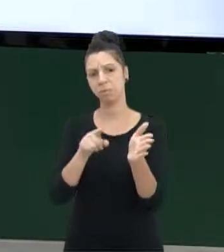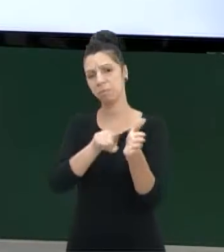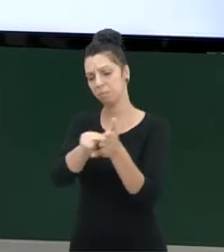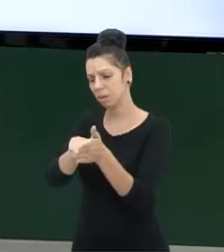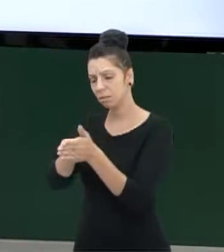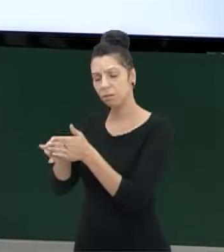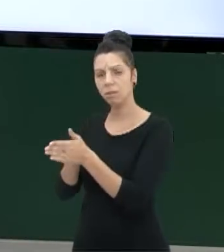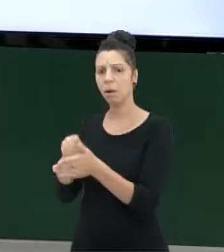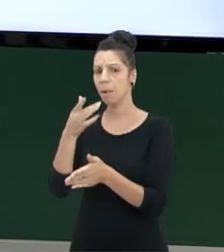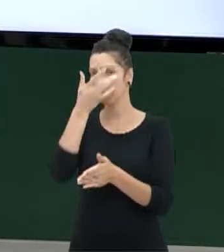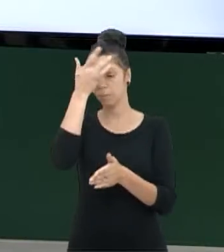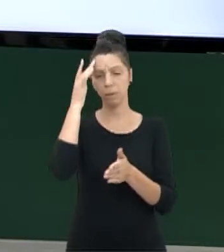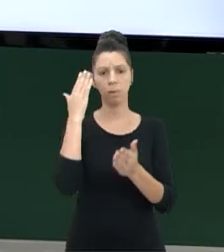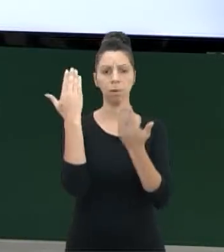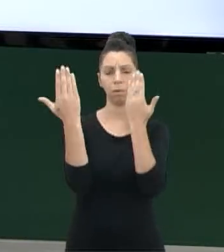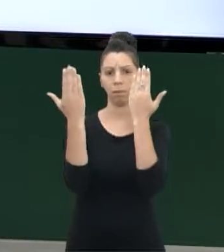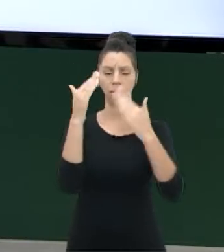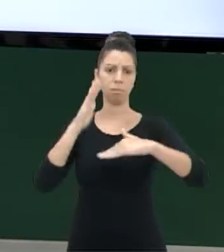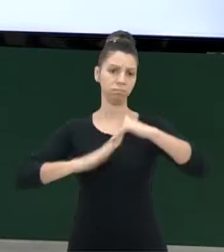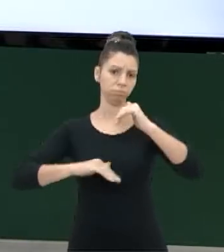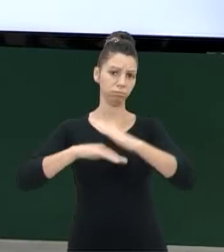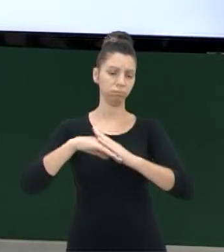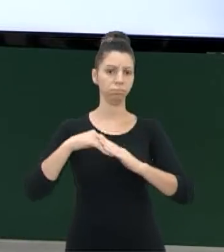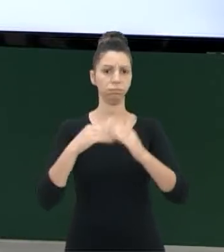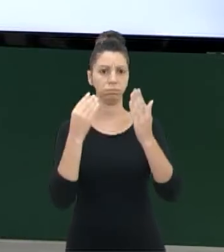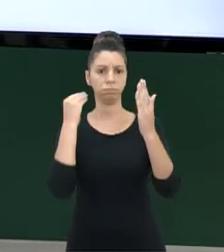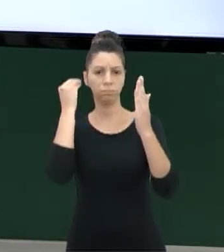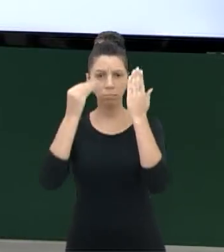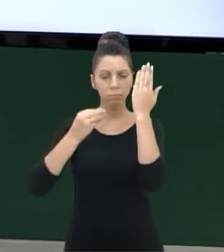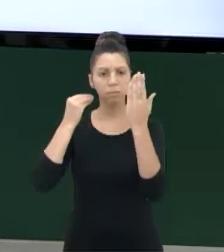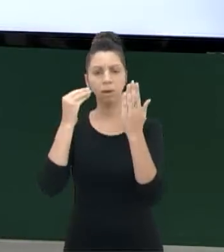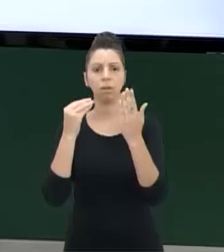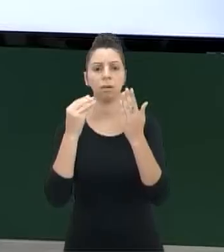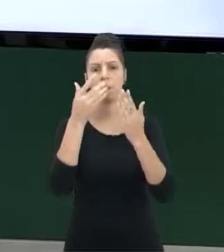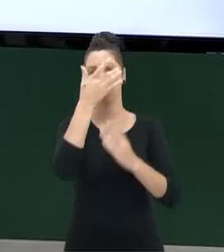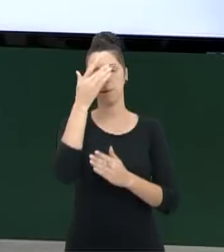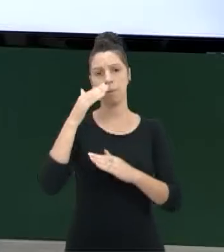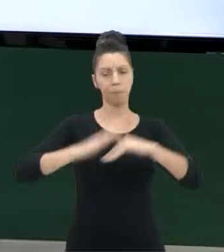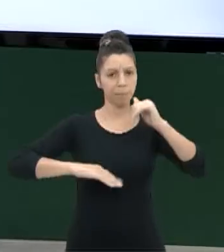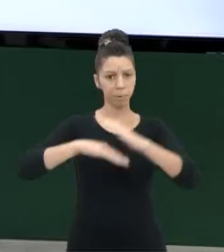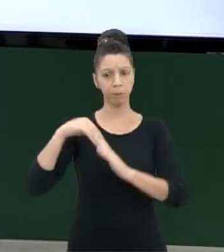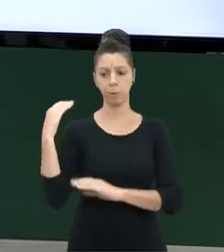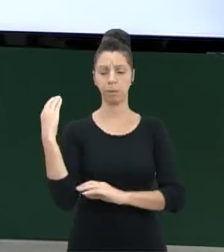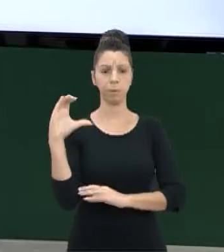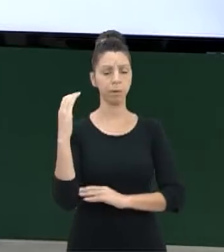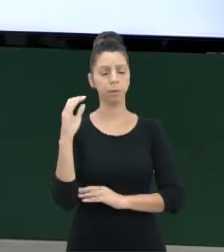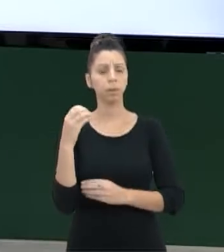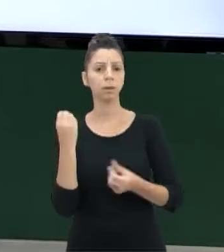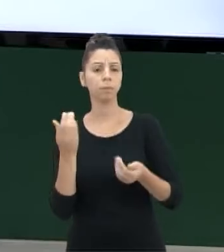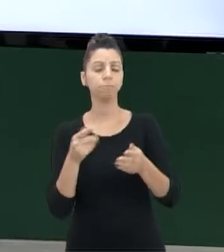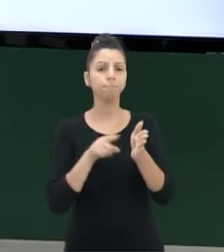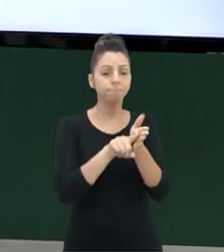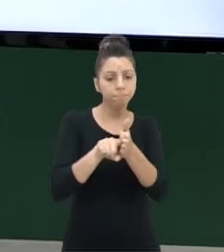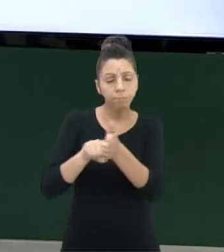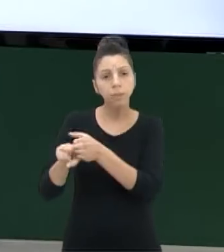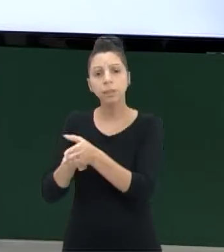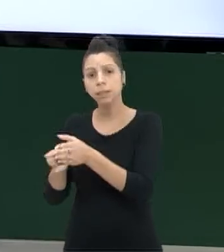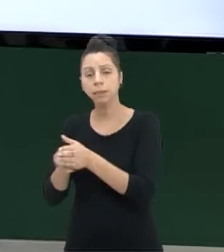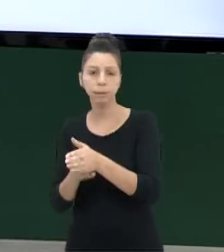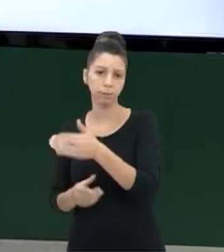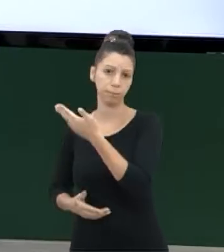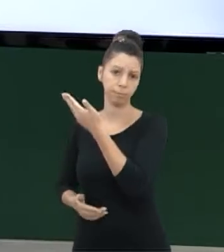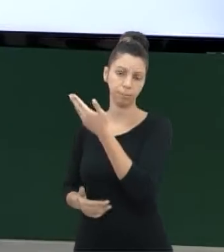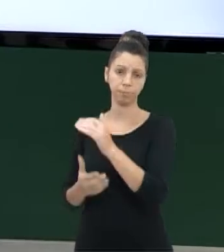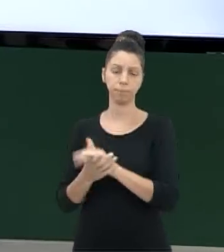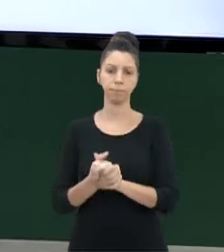muitos psicólogos, psiquiatras, cientistas que estão pensando sobre essa questão. Na letra A,